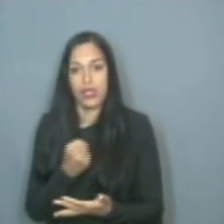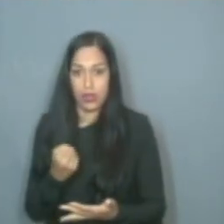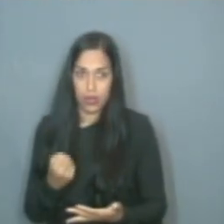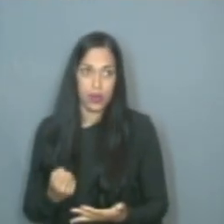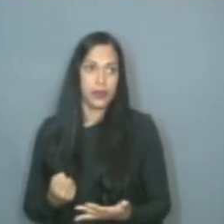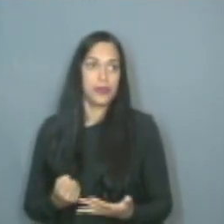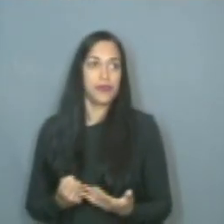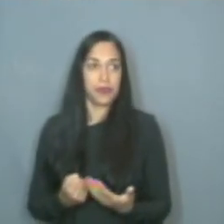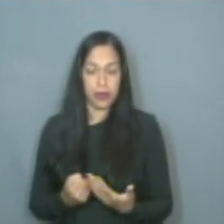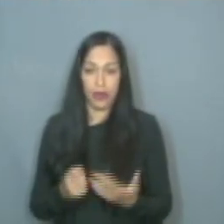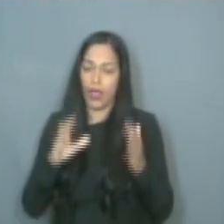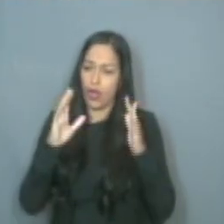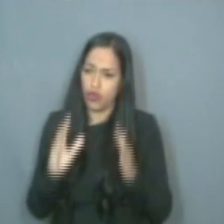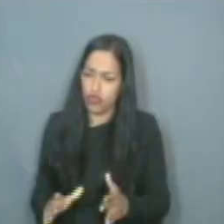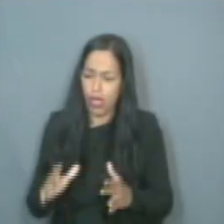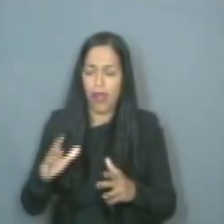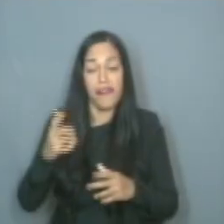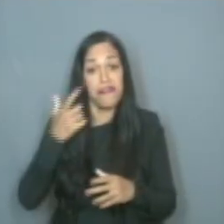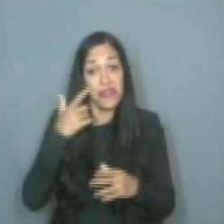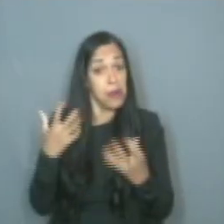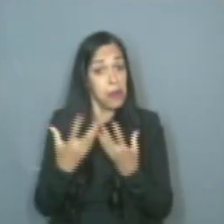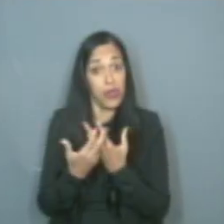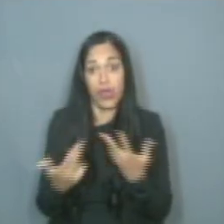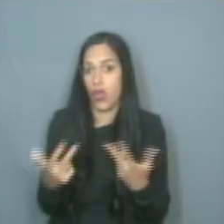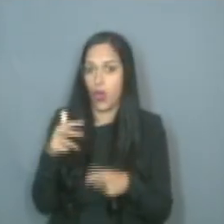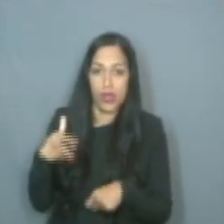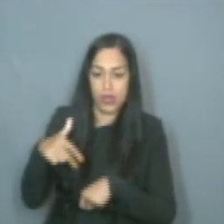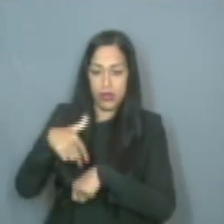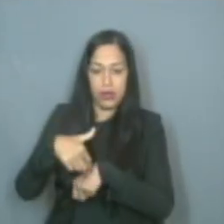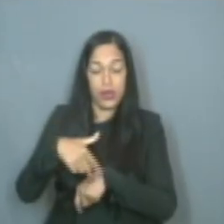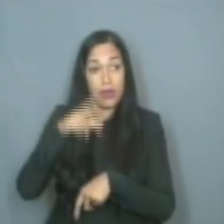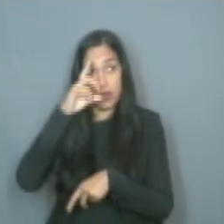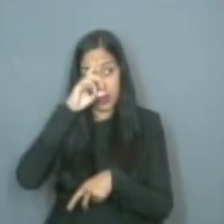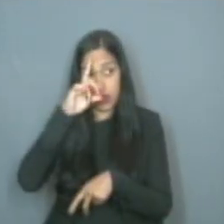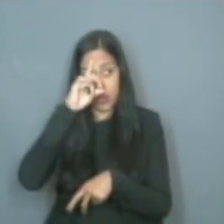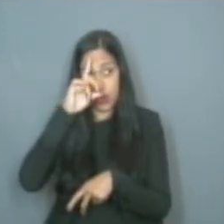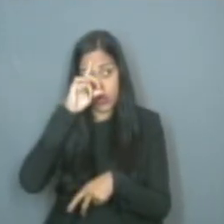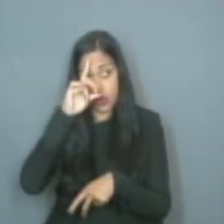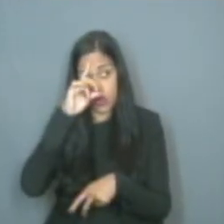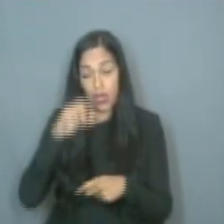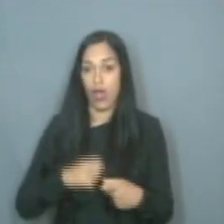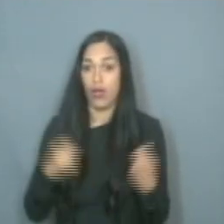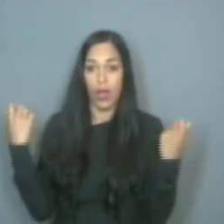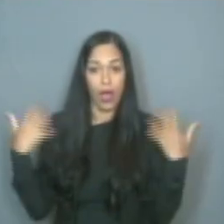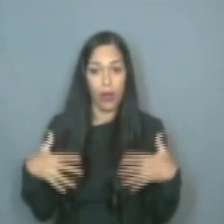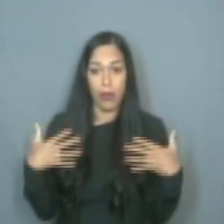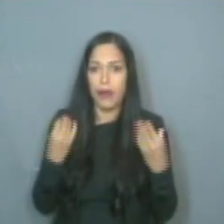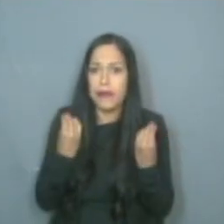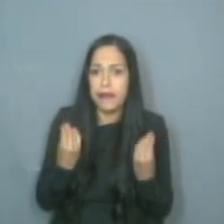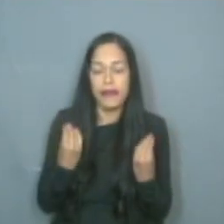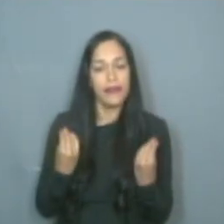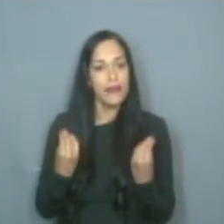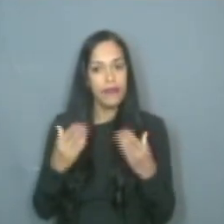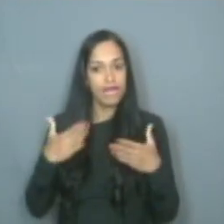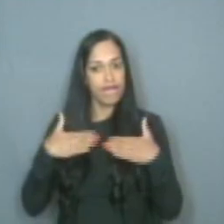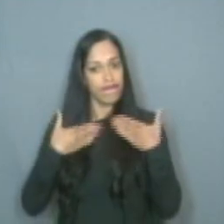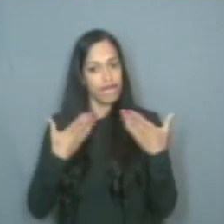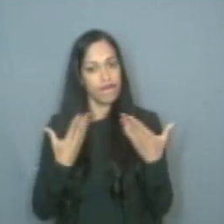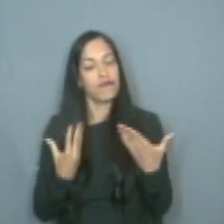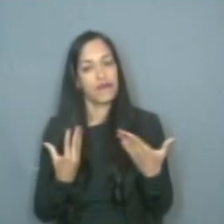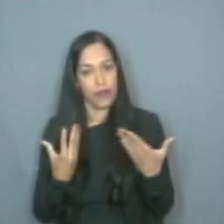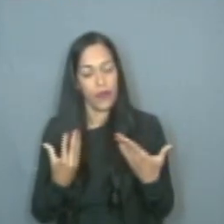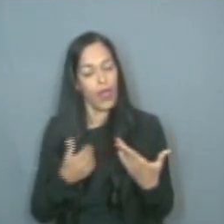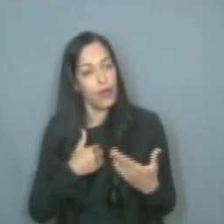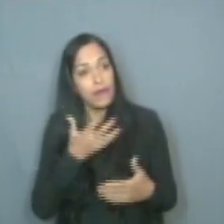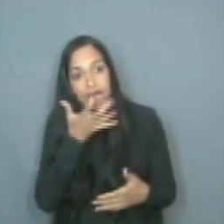já ouvi muita coisa aqui nessa tribuna, mas a cada dia eu me surpreendo mais. A cada dia eu